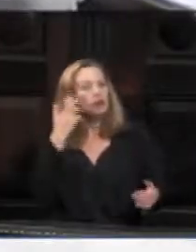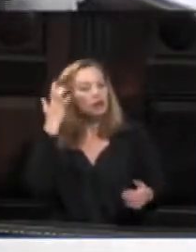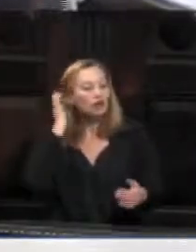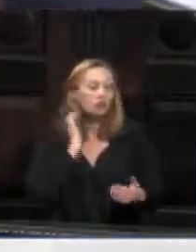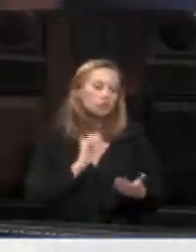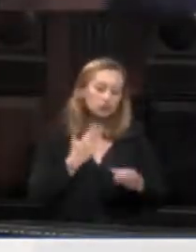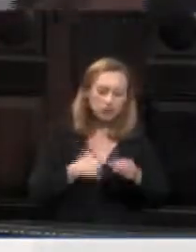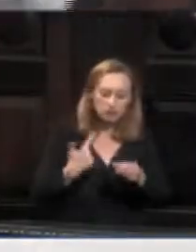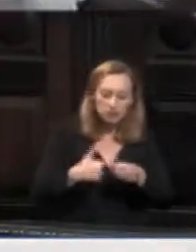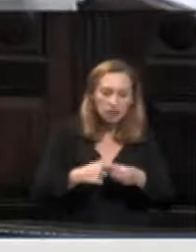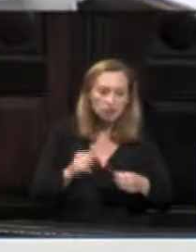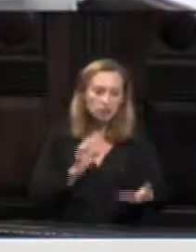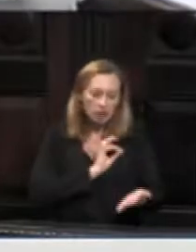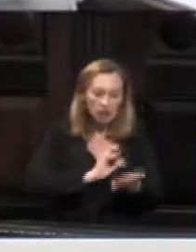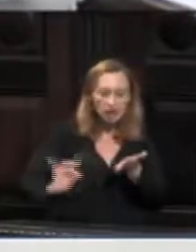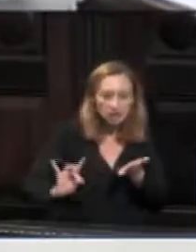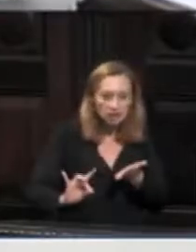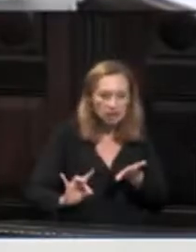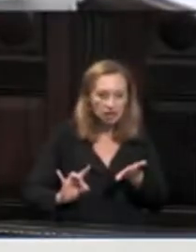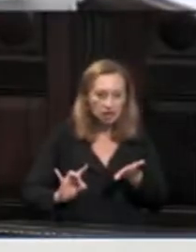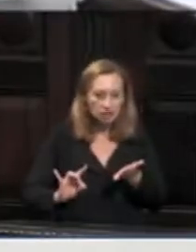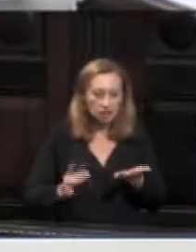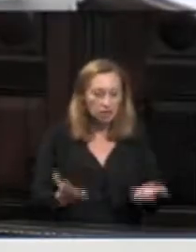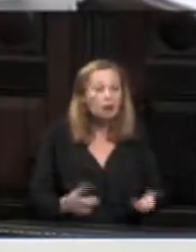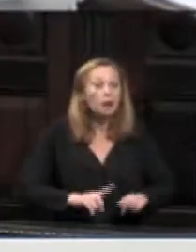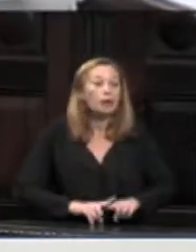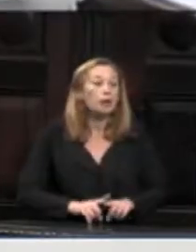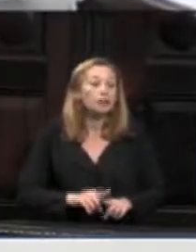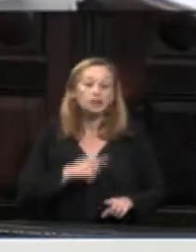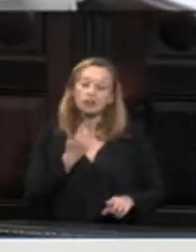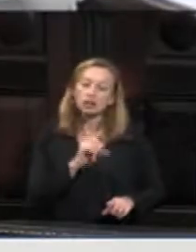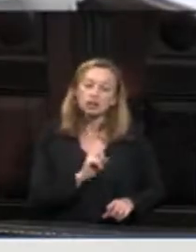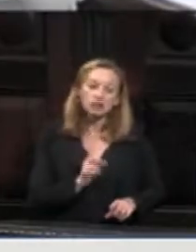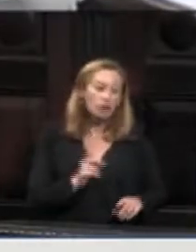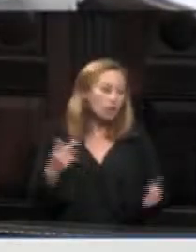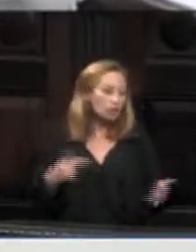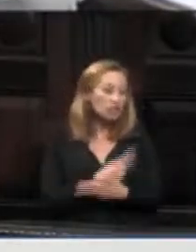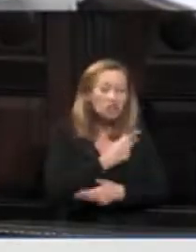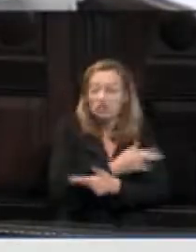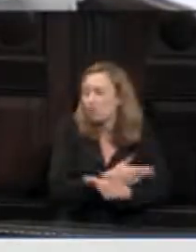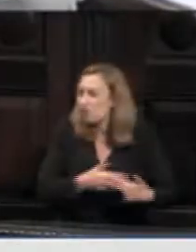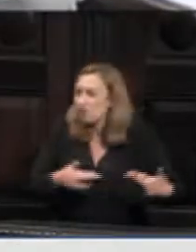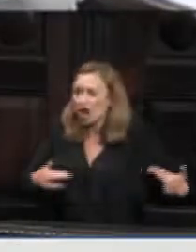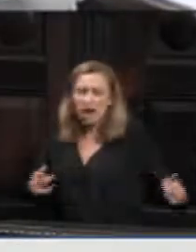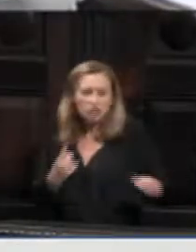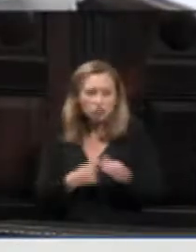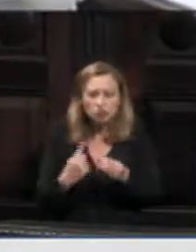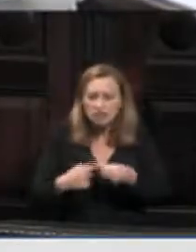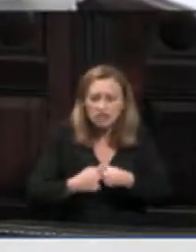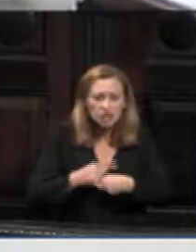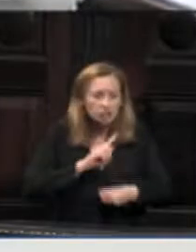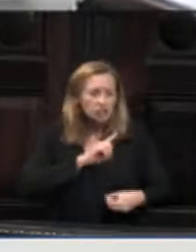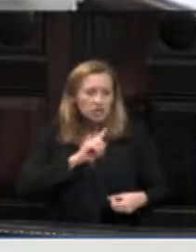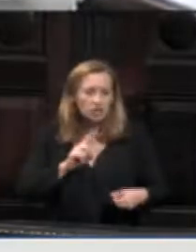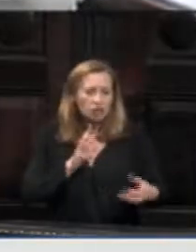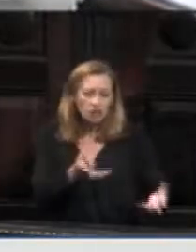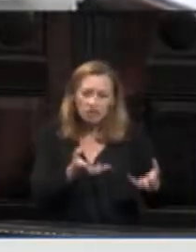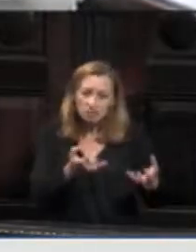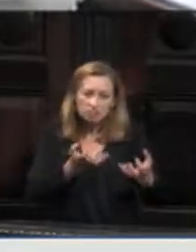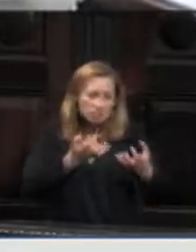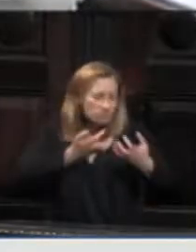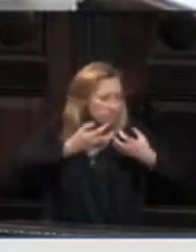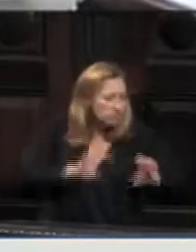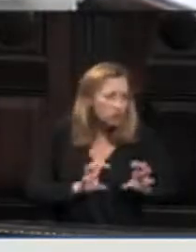E isto não aconteceu. São muitos, são vários, principalmente na região metropolitana.